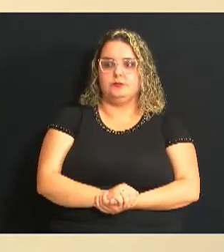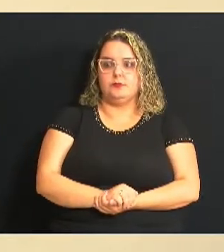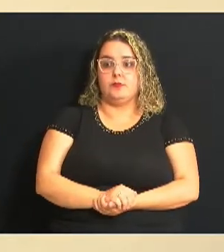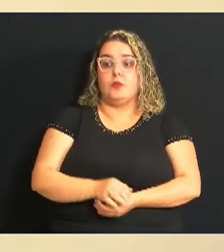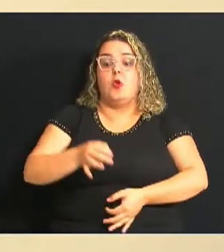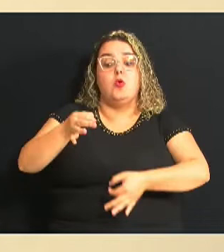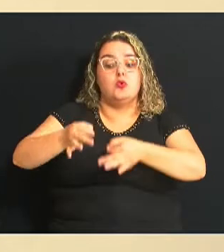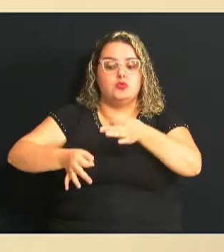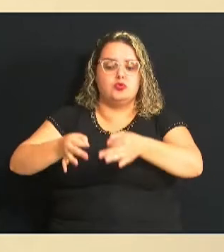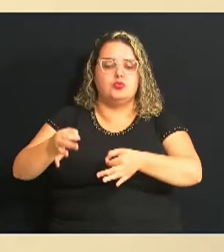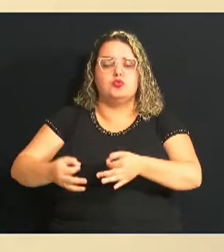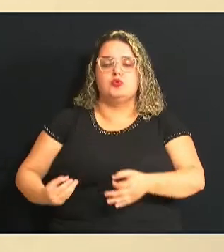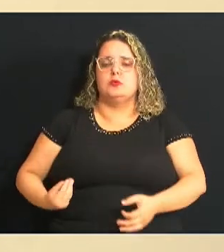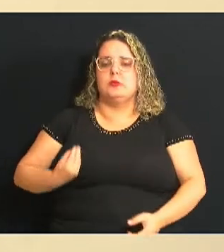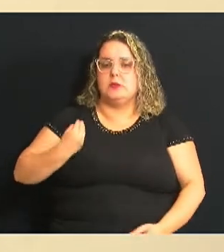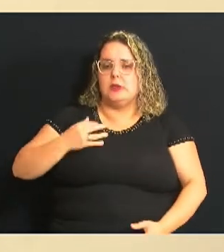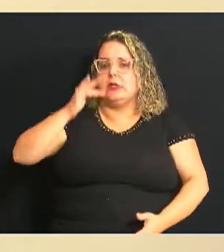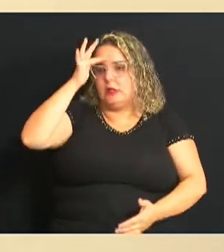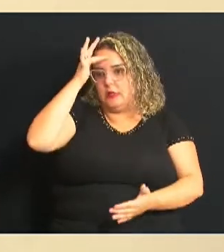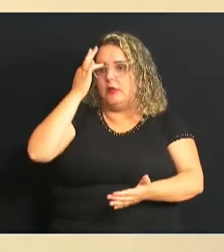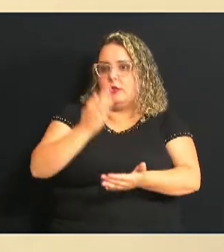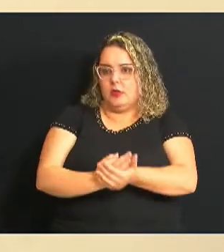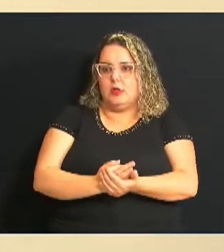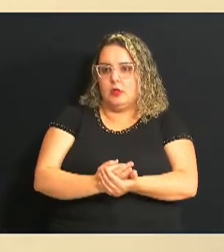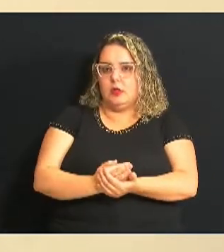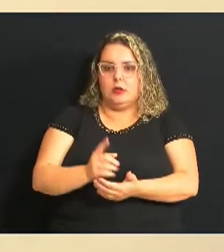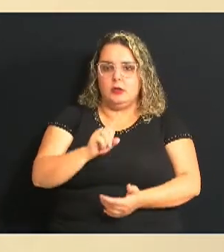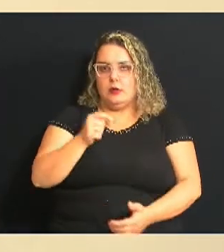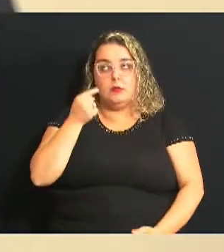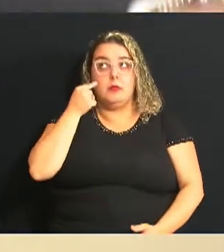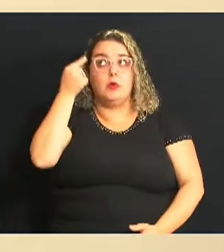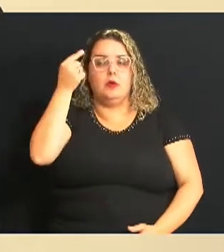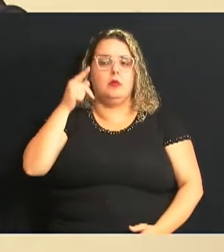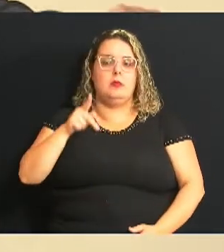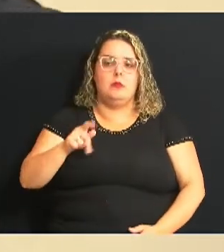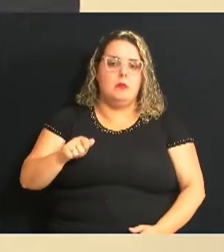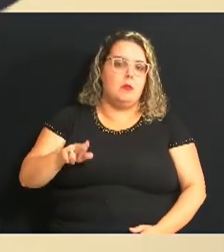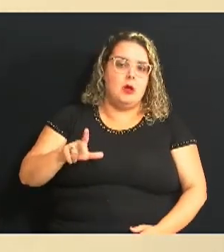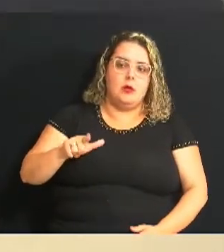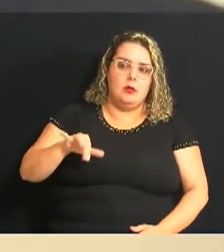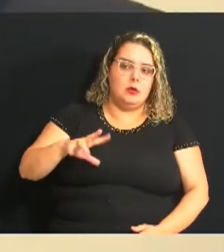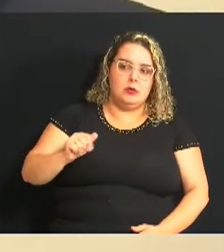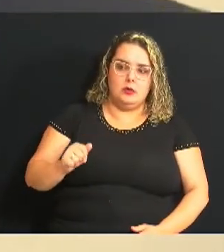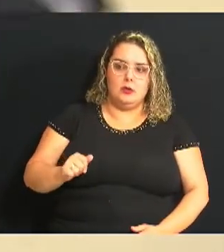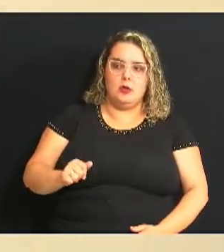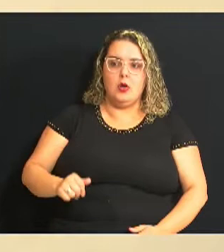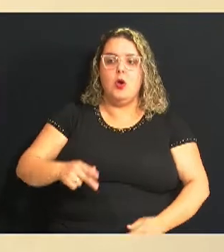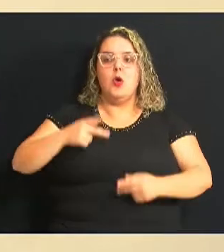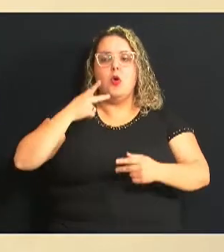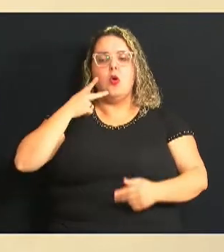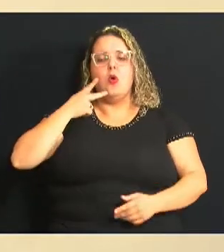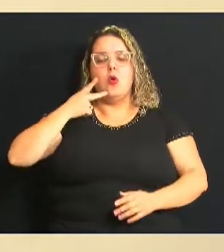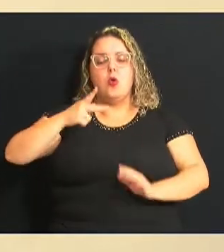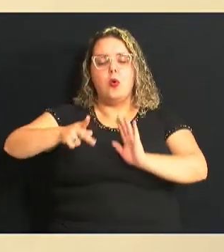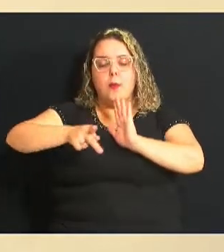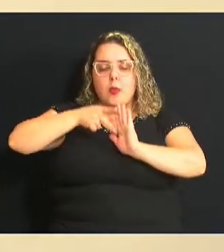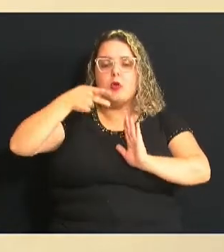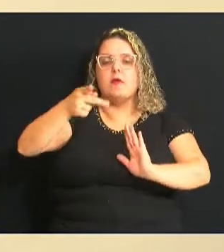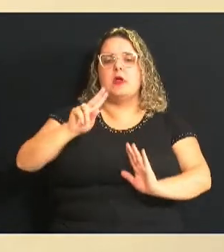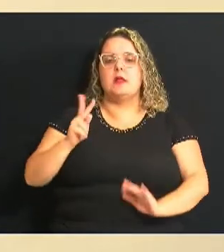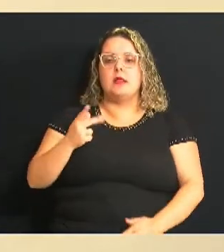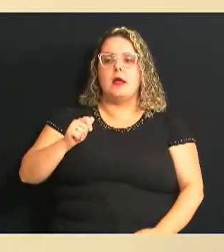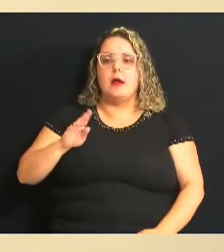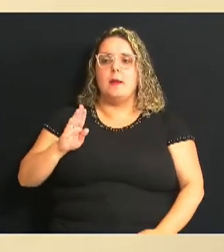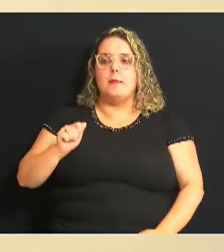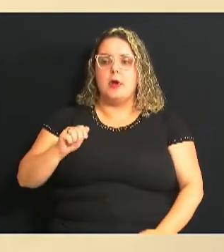justo viverá da fé. Não é uma invenção paulina isso, porque o profeta Abacuque, no Antigo Testamento, fala a mesma coisa. O justo